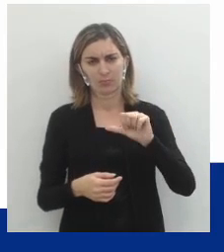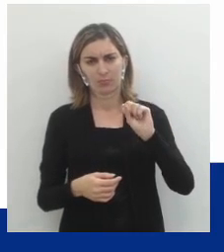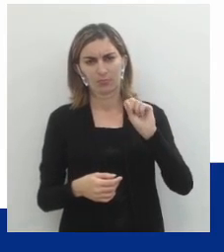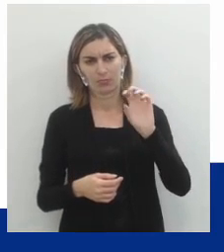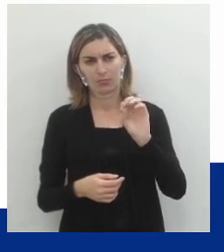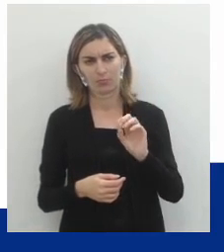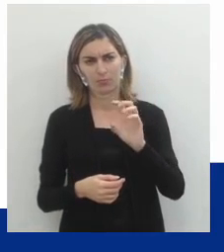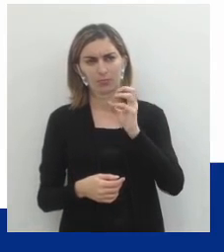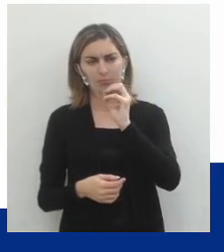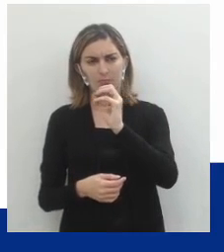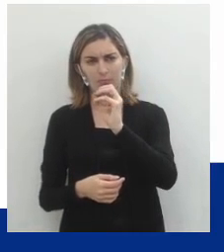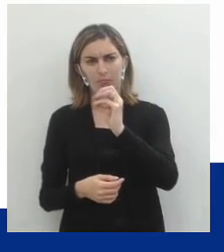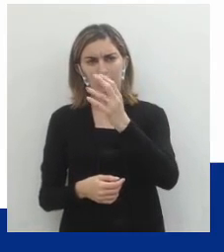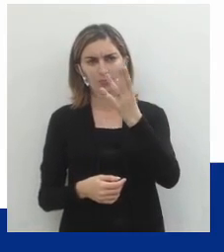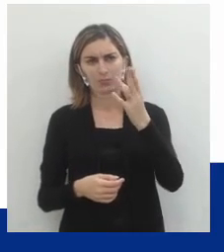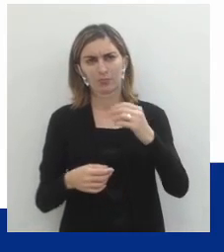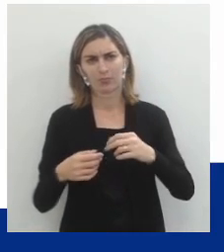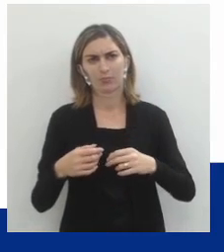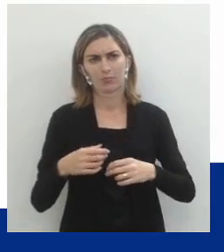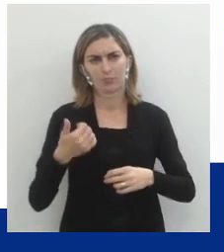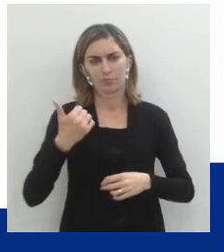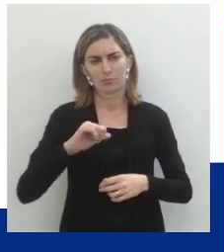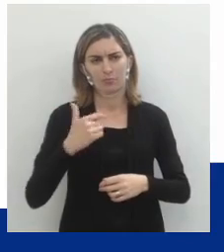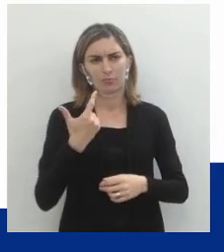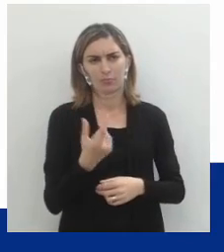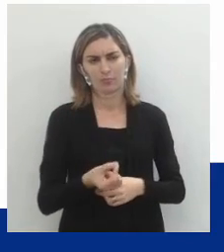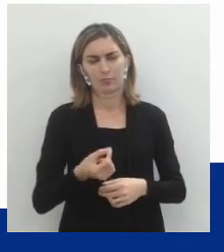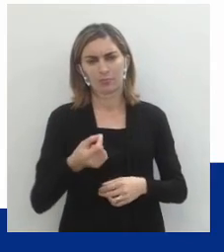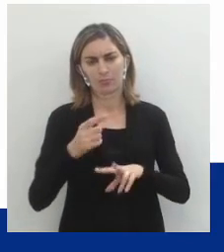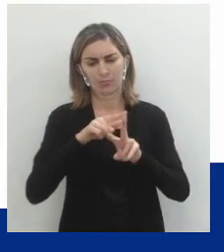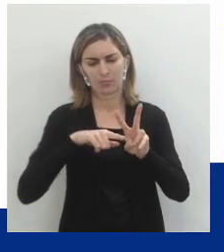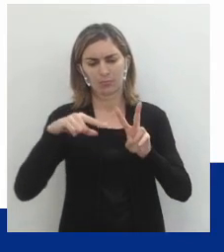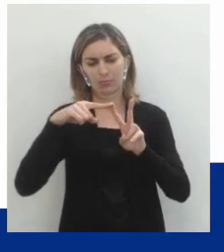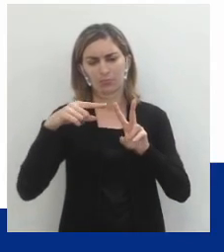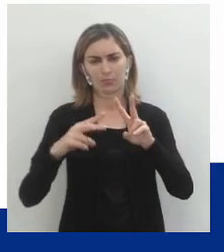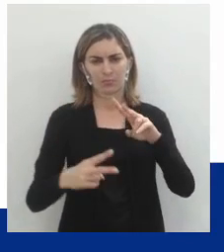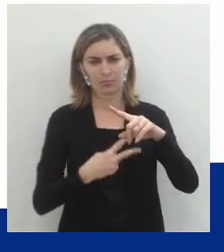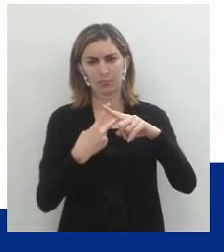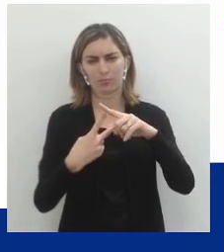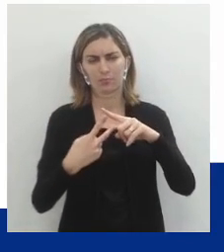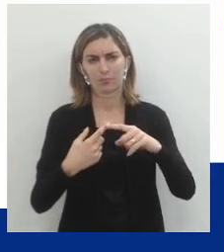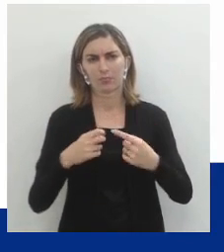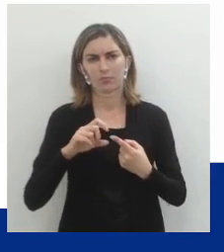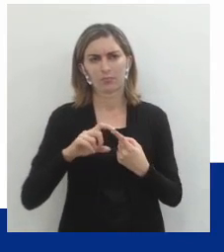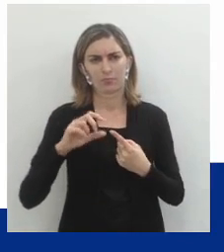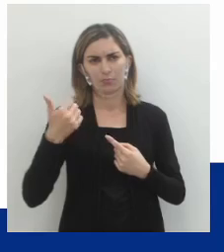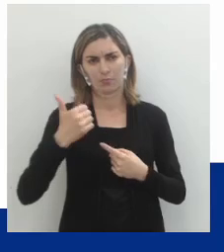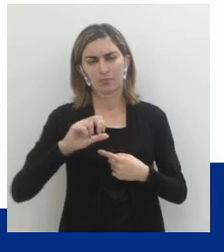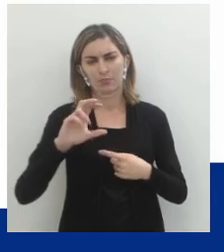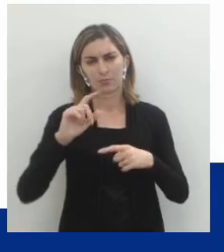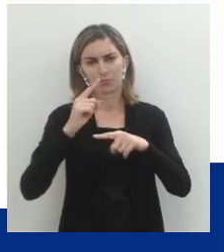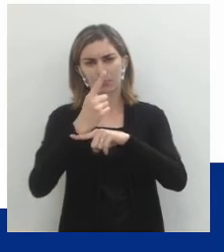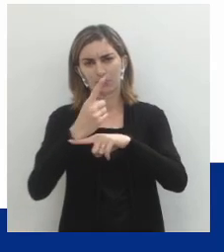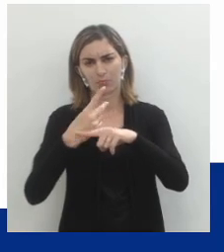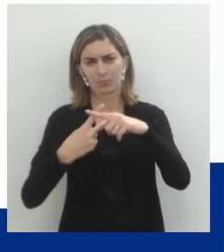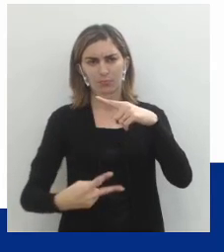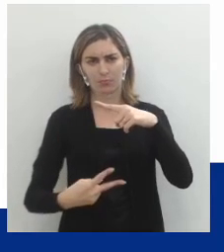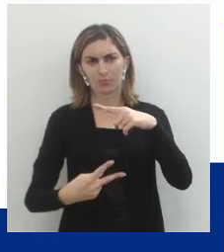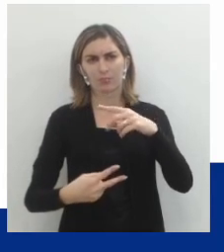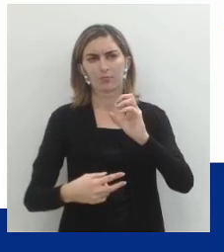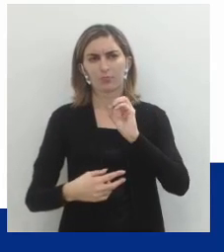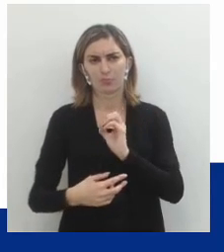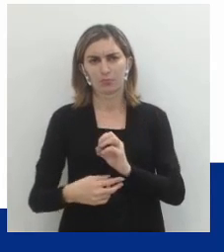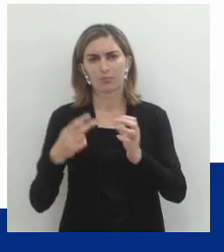180 é 0, seno de 120, raiz de 3 sobre 2, seno de 150, meio, e aí a gente